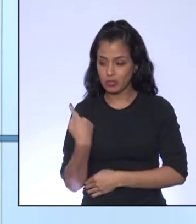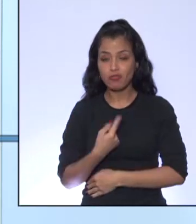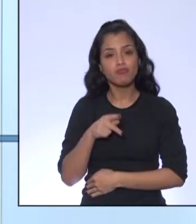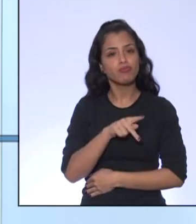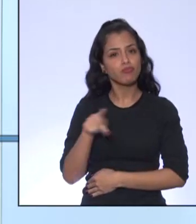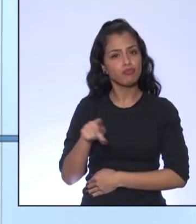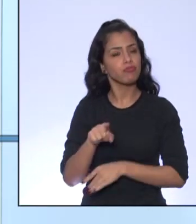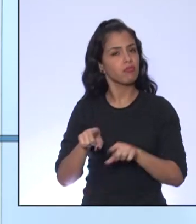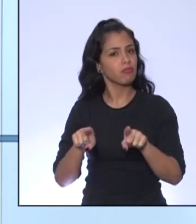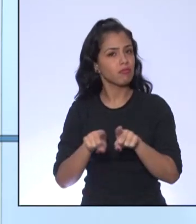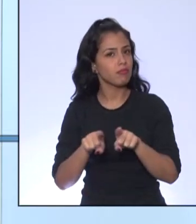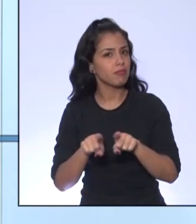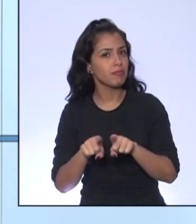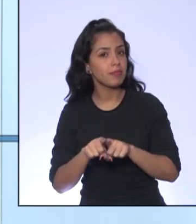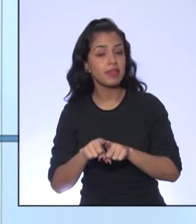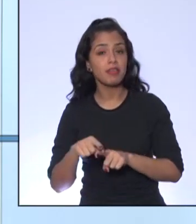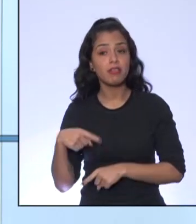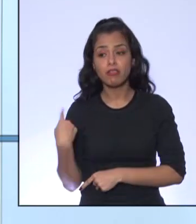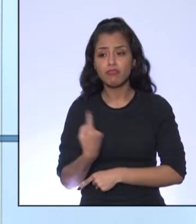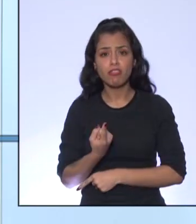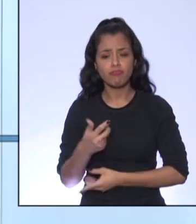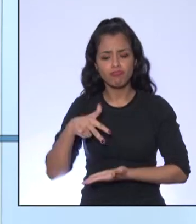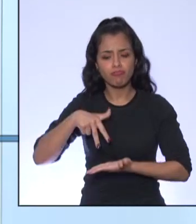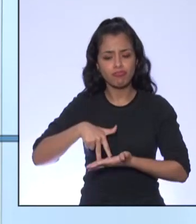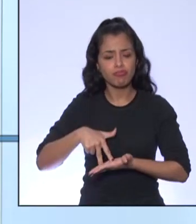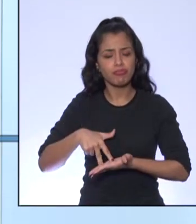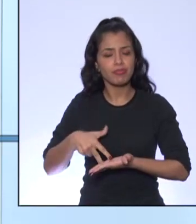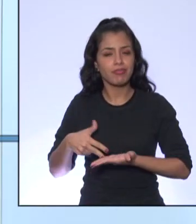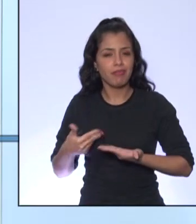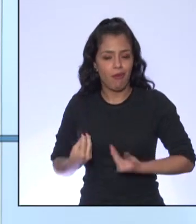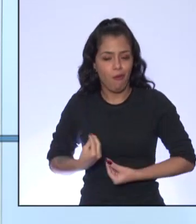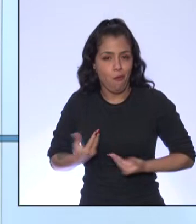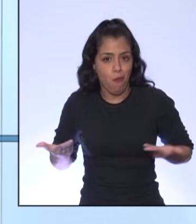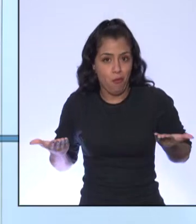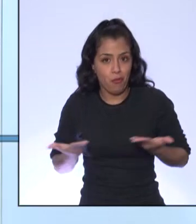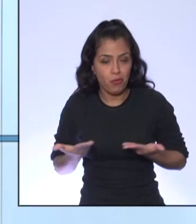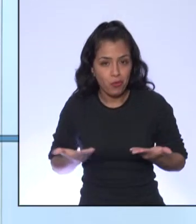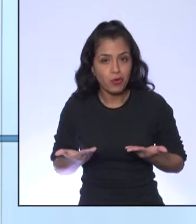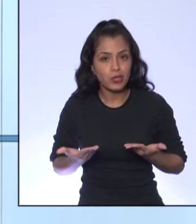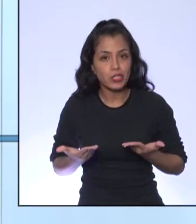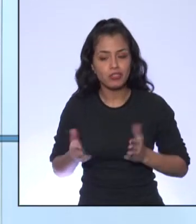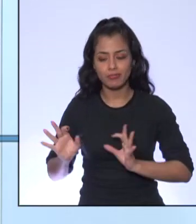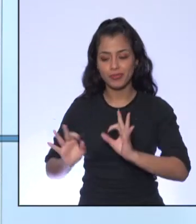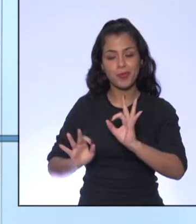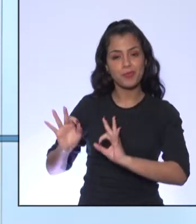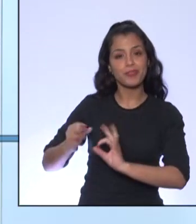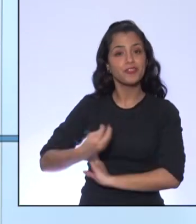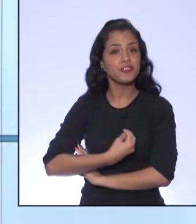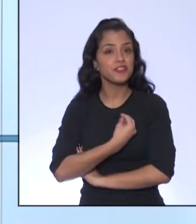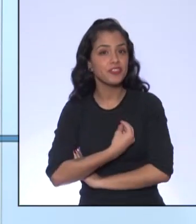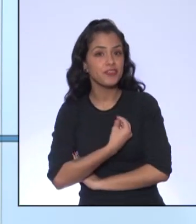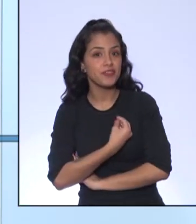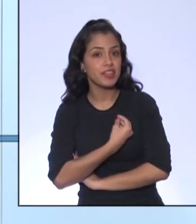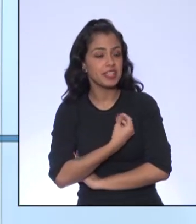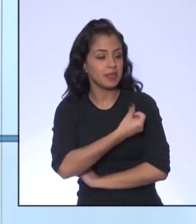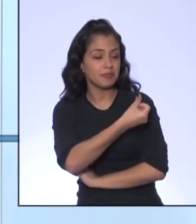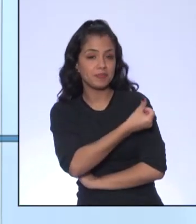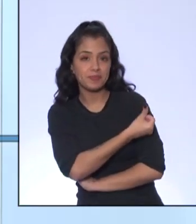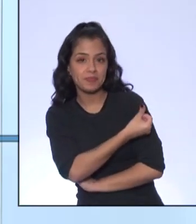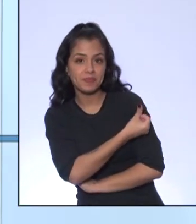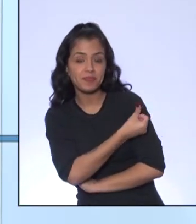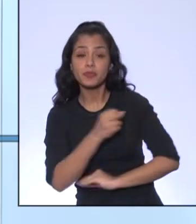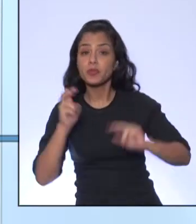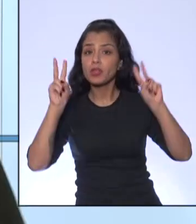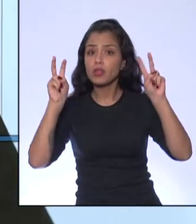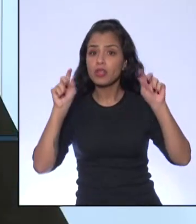também, e nós estamos aqui hoje para uma aula de projeto de vida para o 6º ano. O tema da